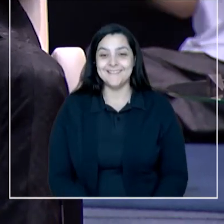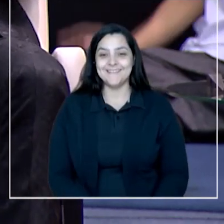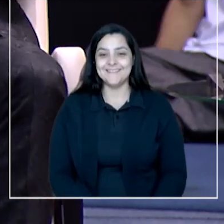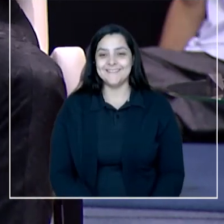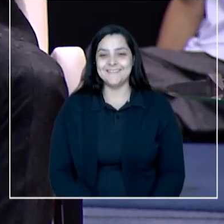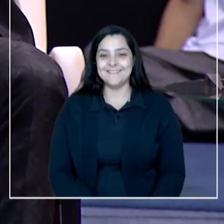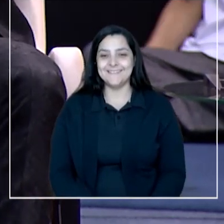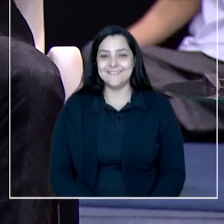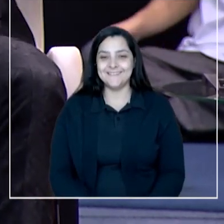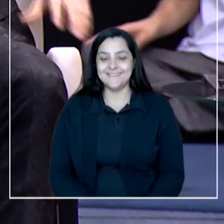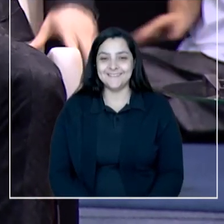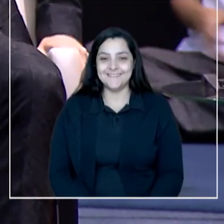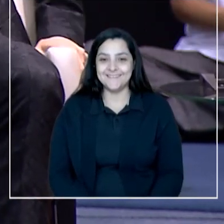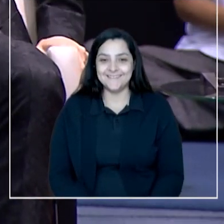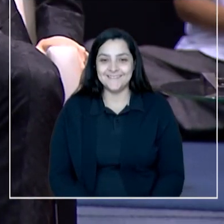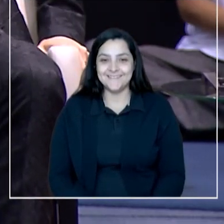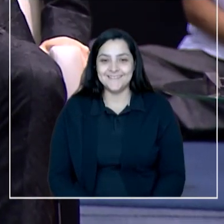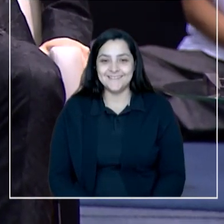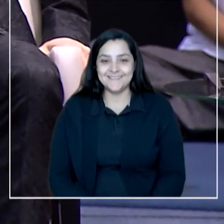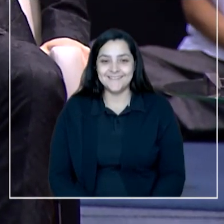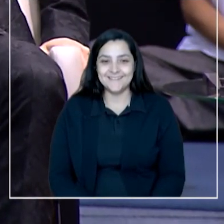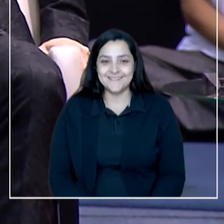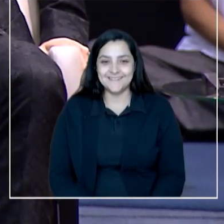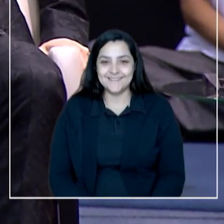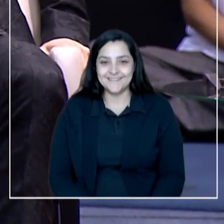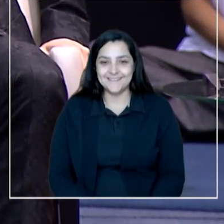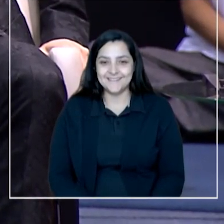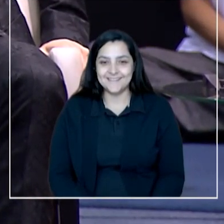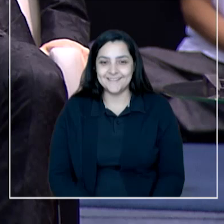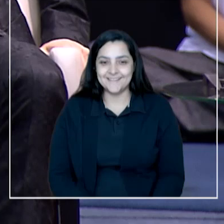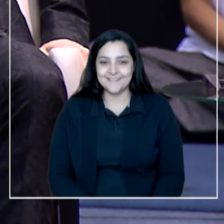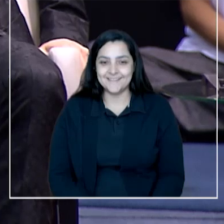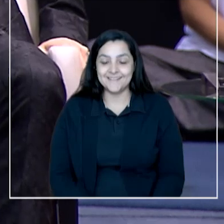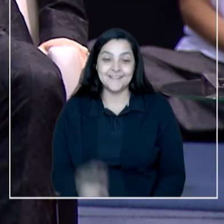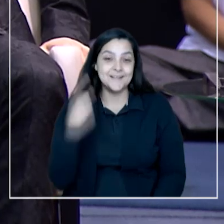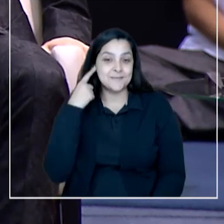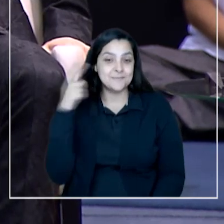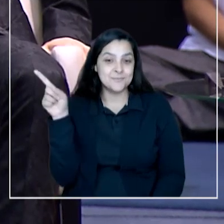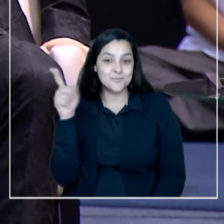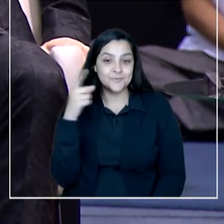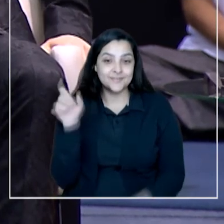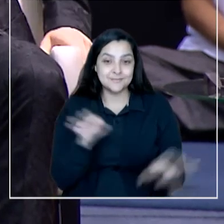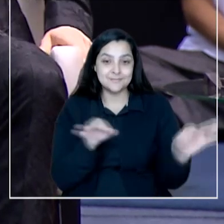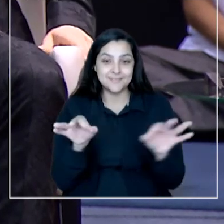O que só para eu entender? Som. A música que está planejada, por favor.